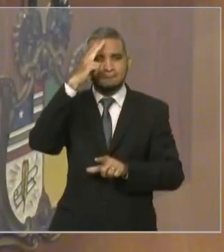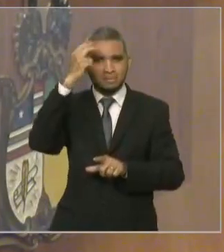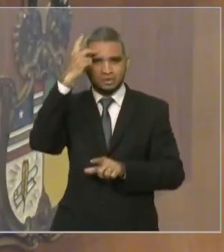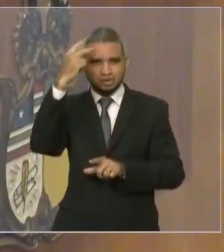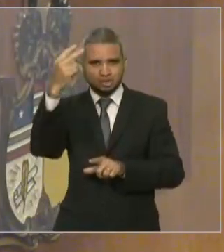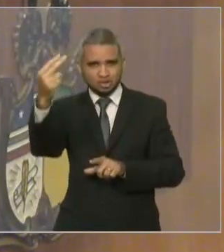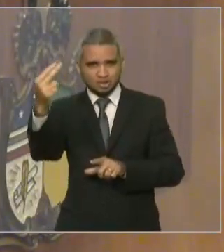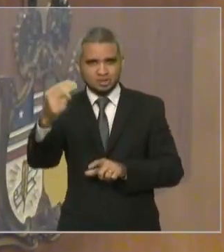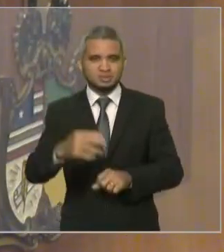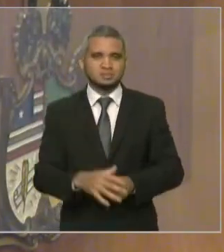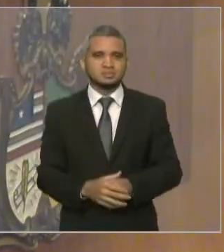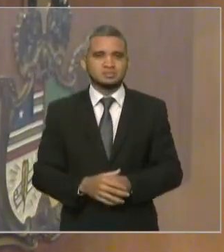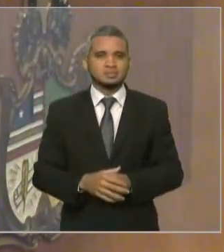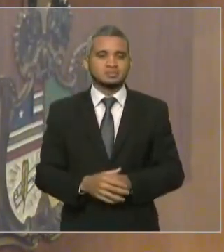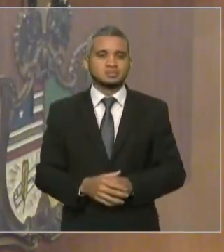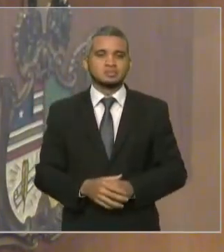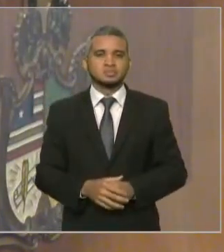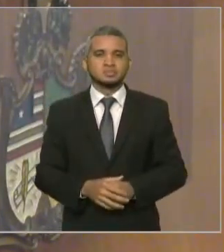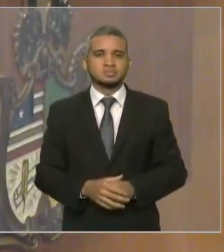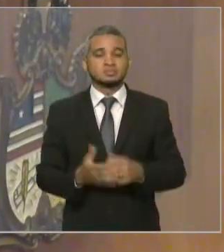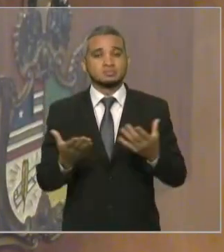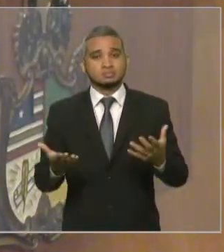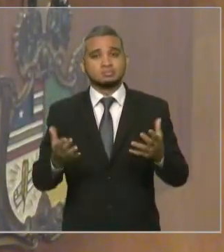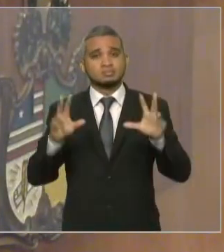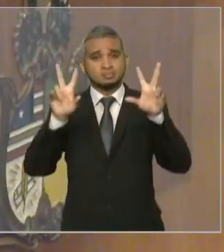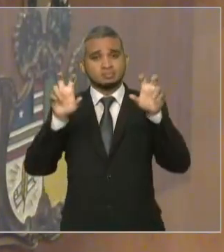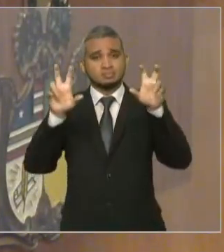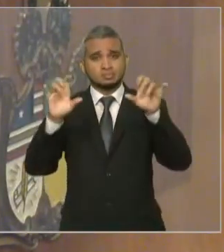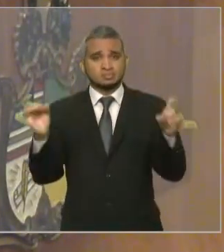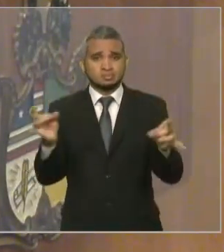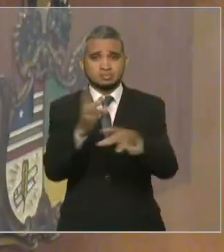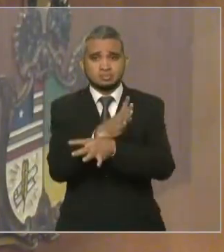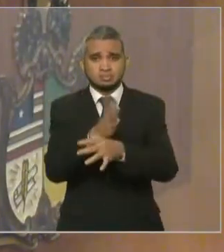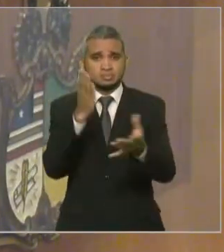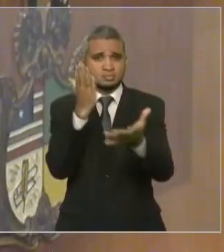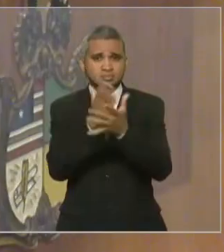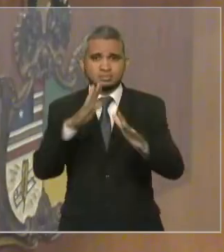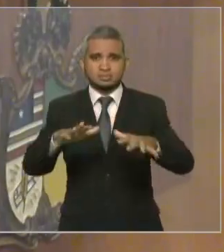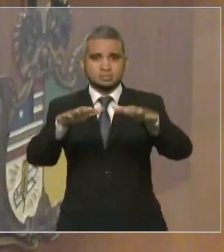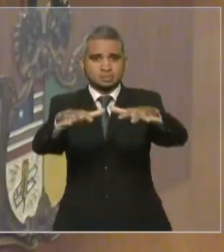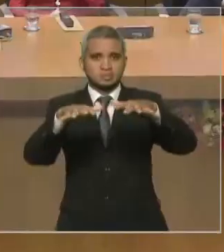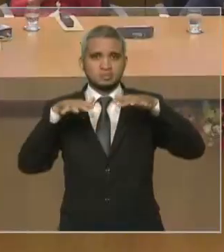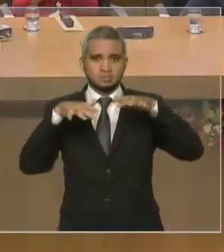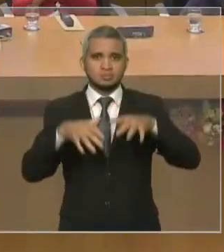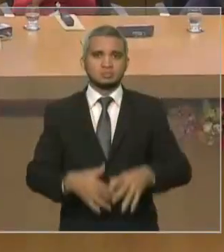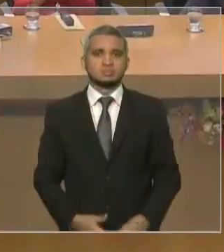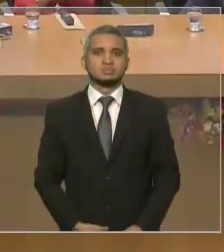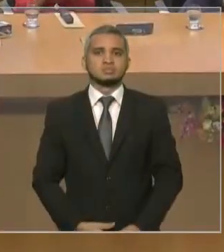legislatura passada aprovou. Nada mais havendo a tratar, declaro encerrada a presente sessão.